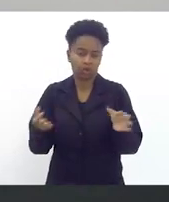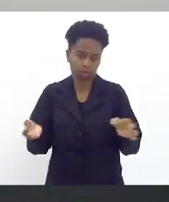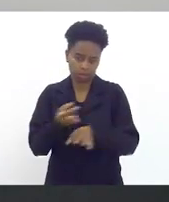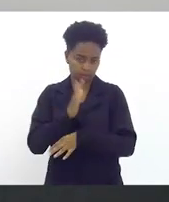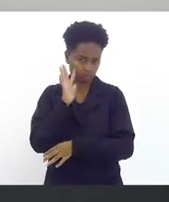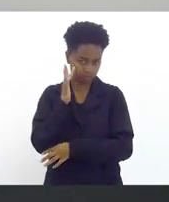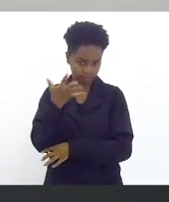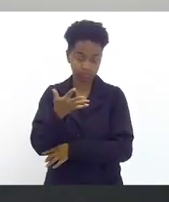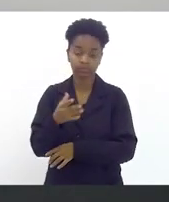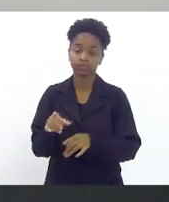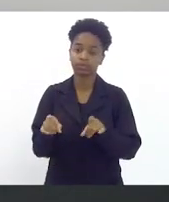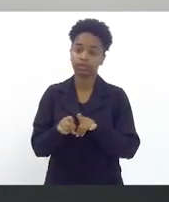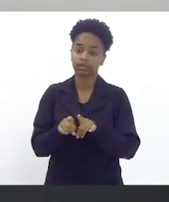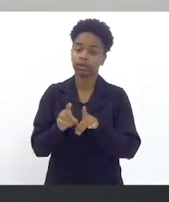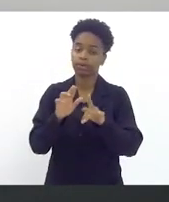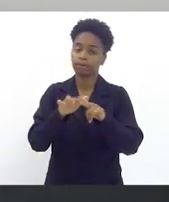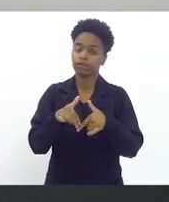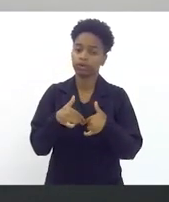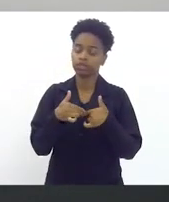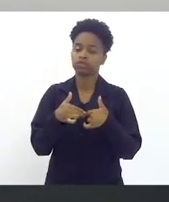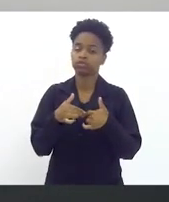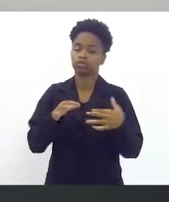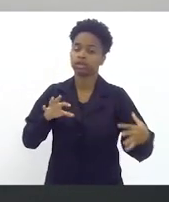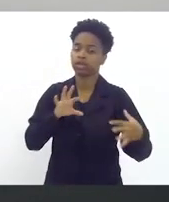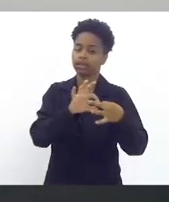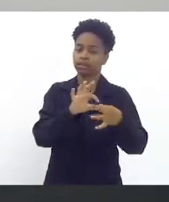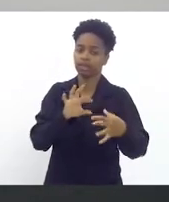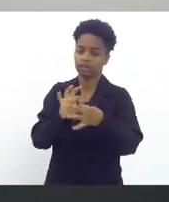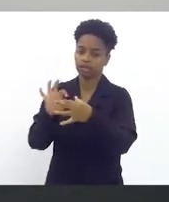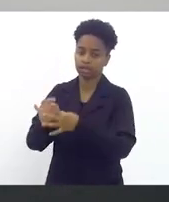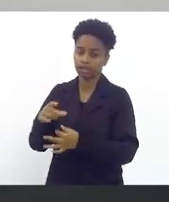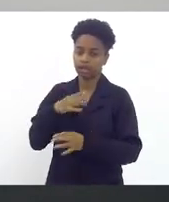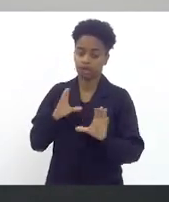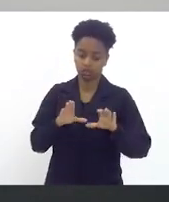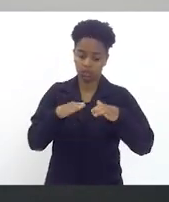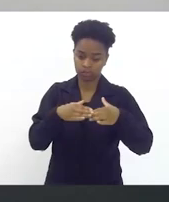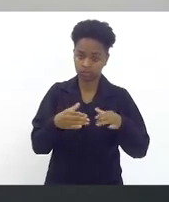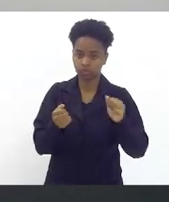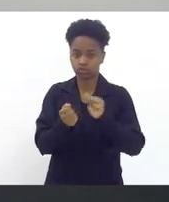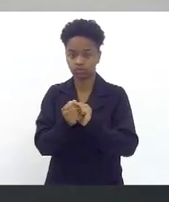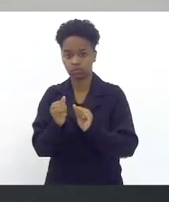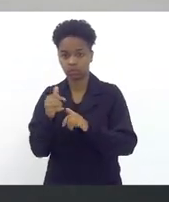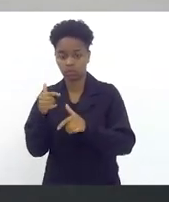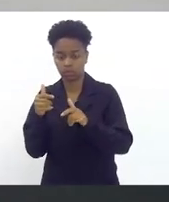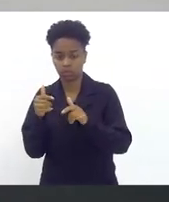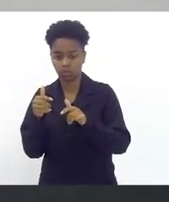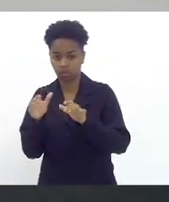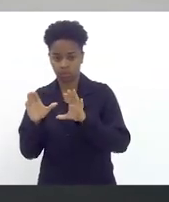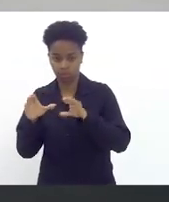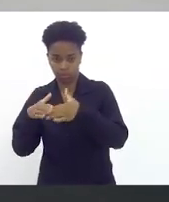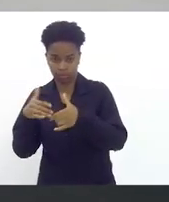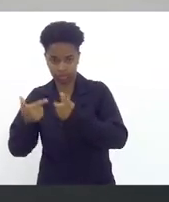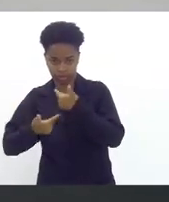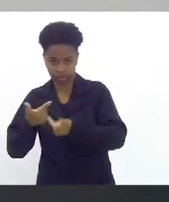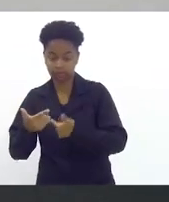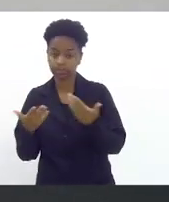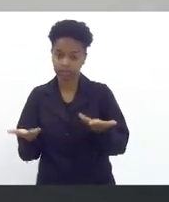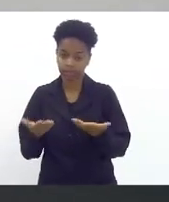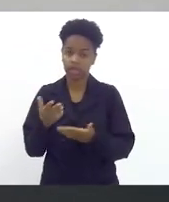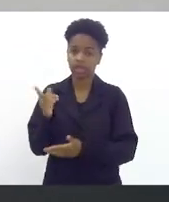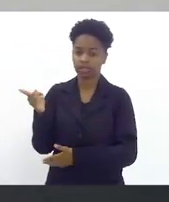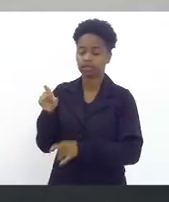até por conta da Integração que a gente tem da comissão com a frente então Jorge Felipe também faz parte da frente